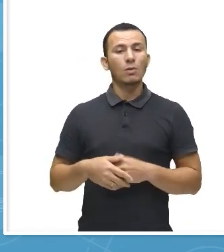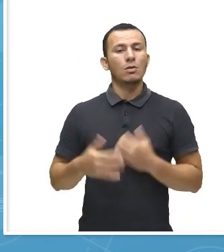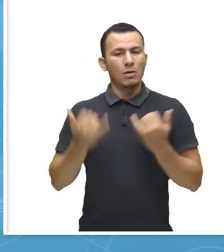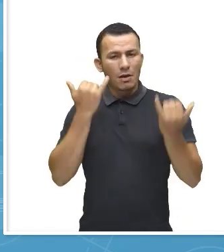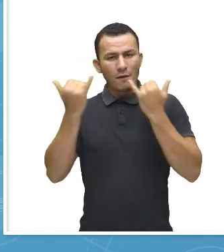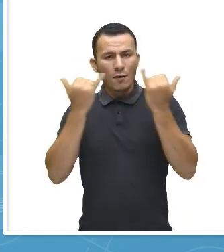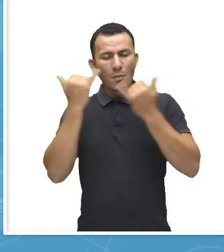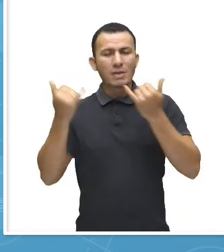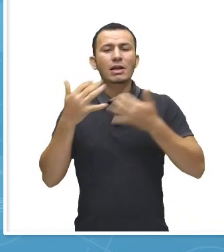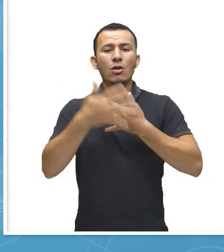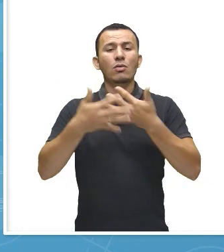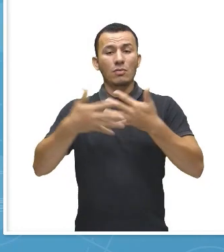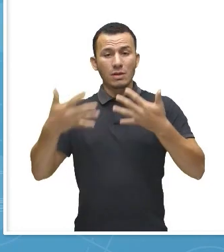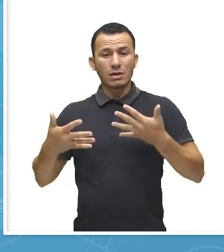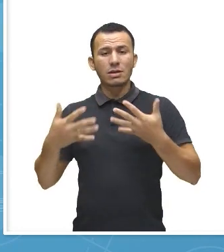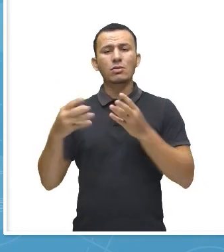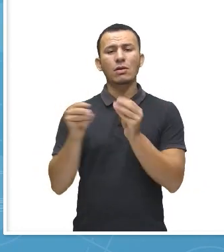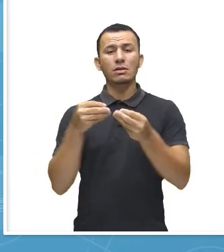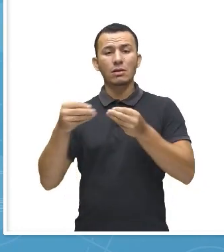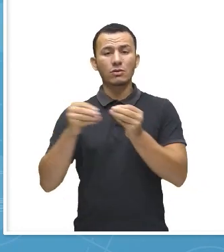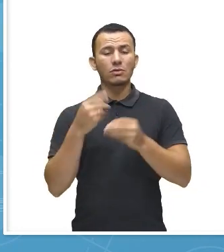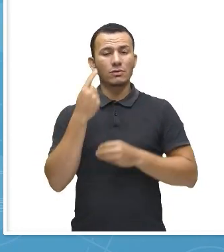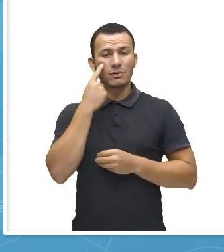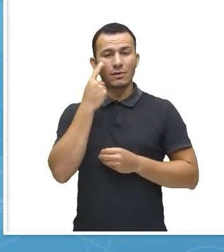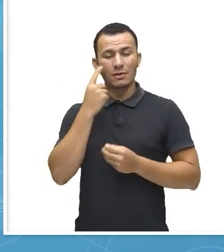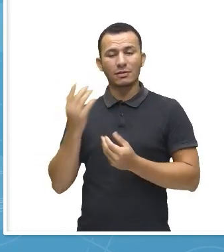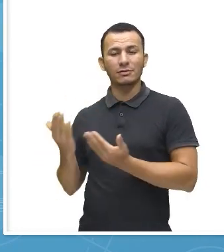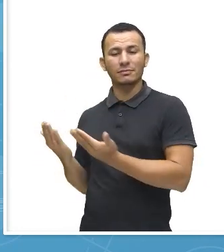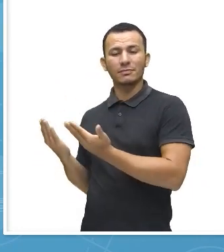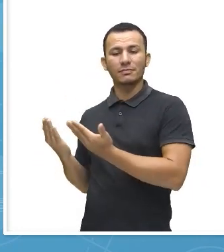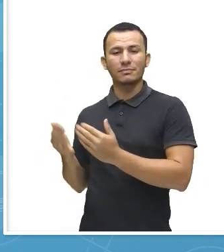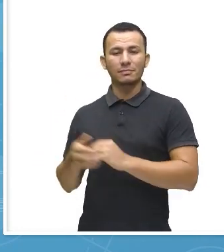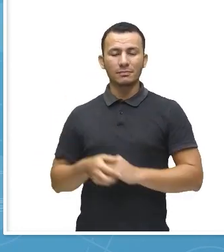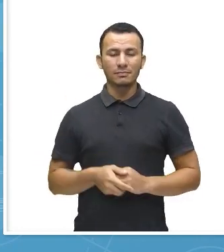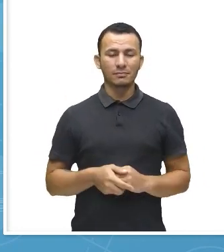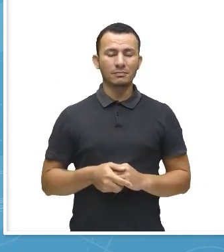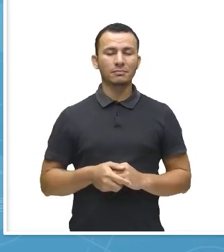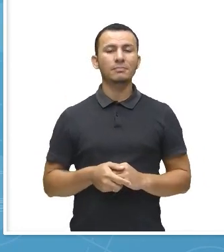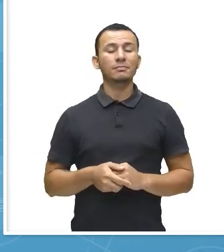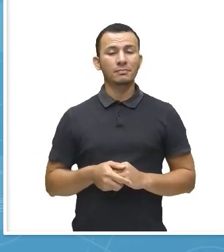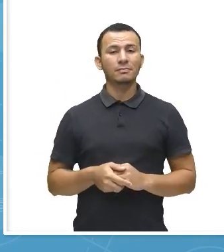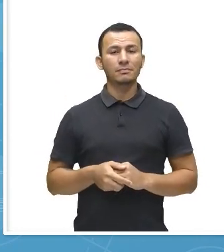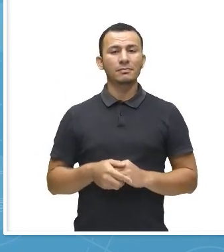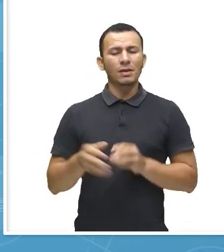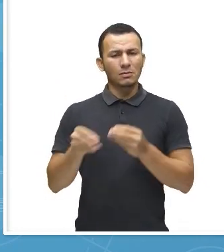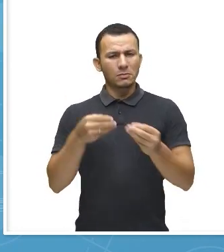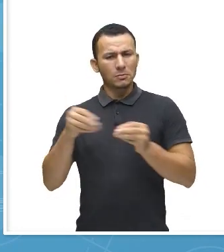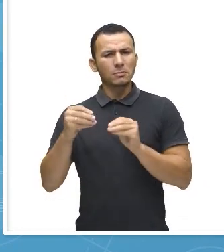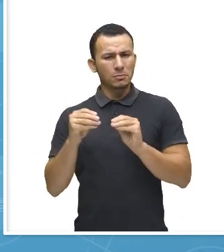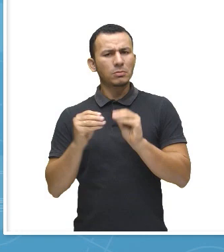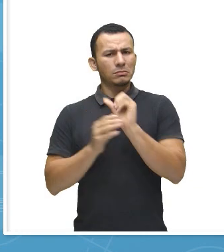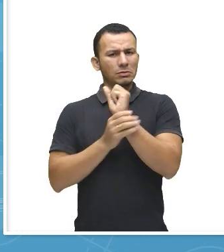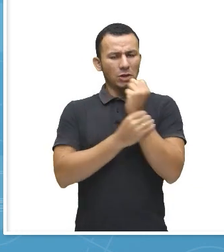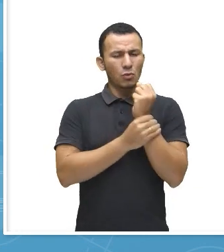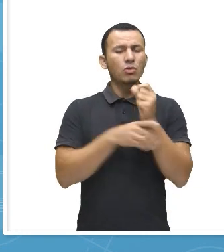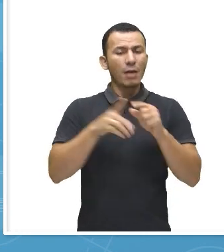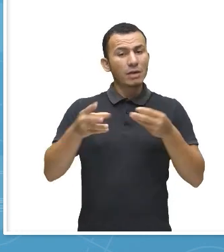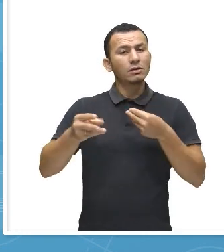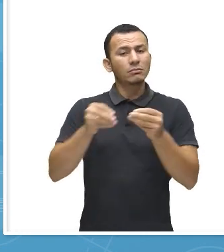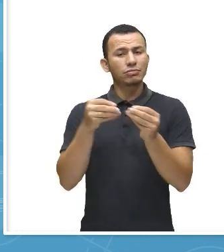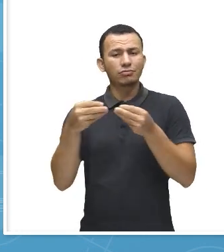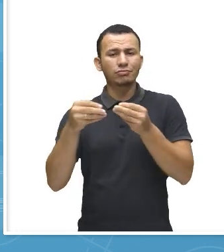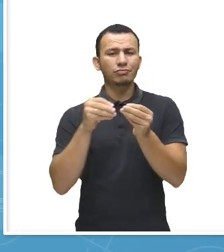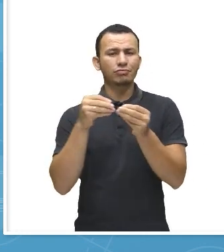é o tecido cartilaginoso. Olha aí. É um tecido firme, flexível